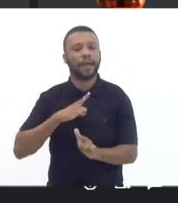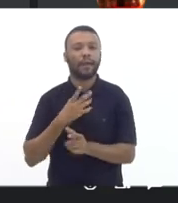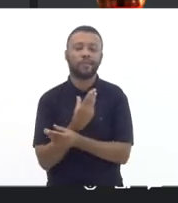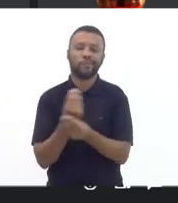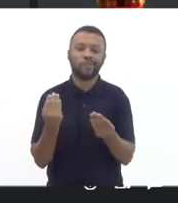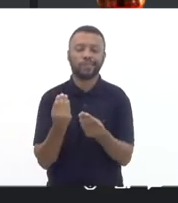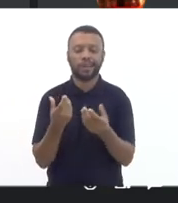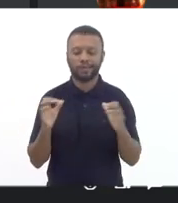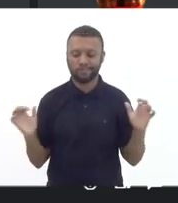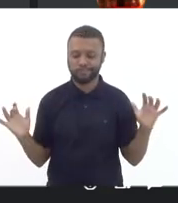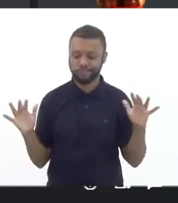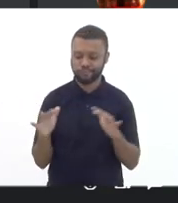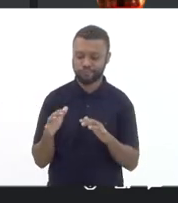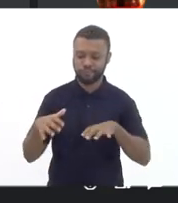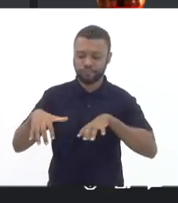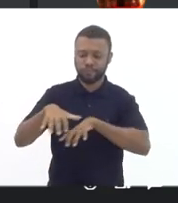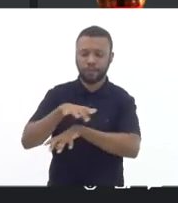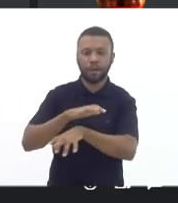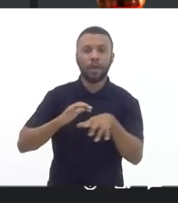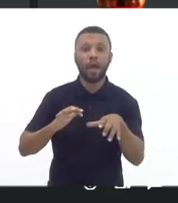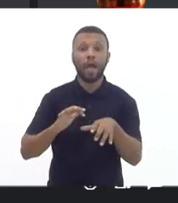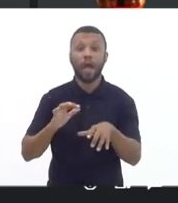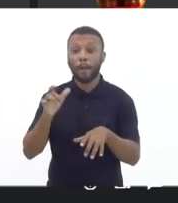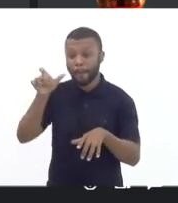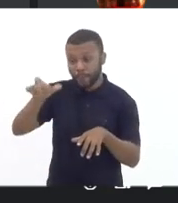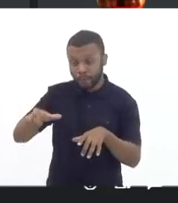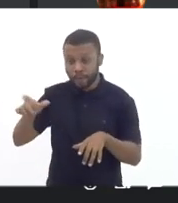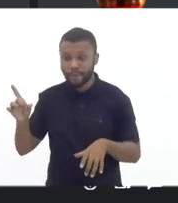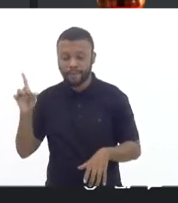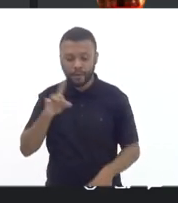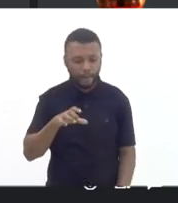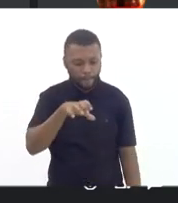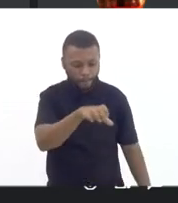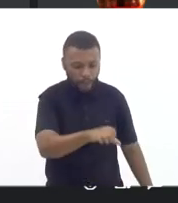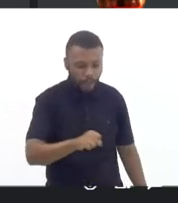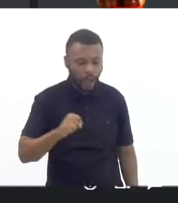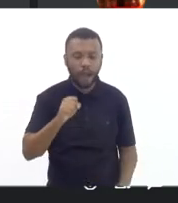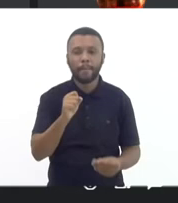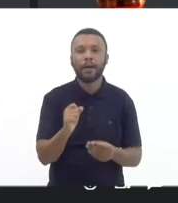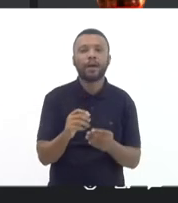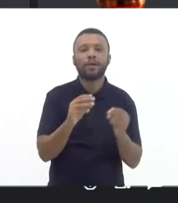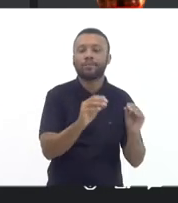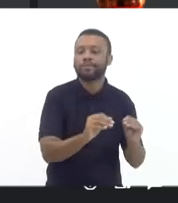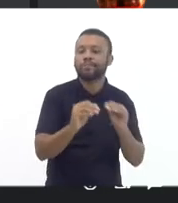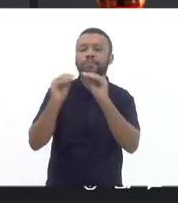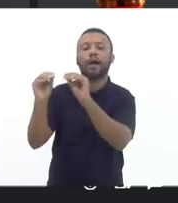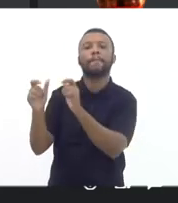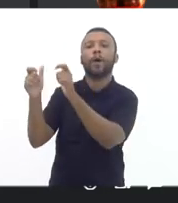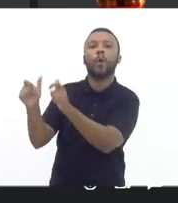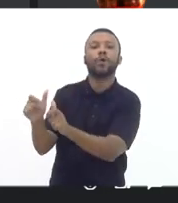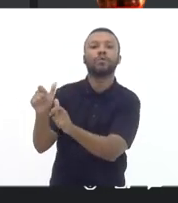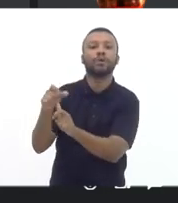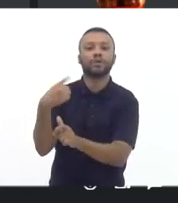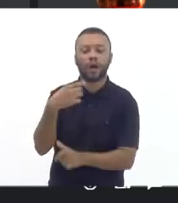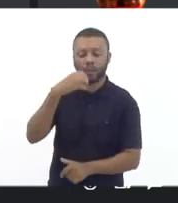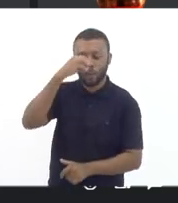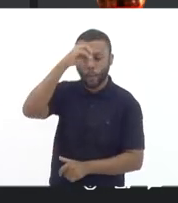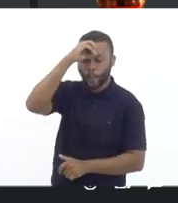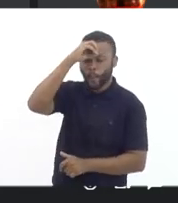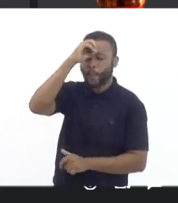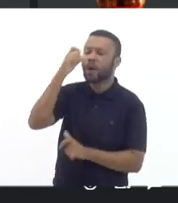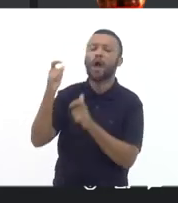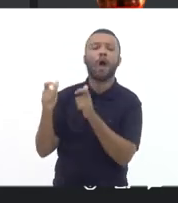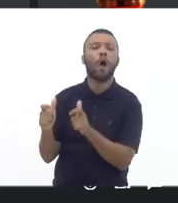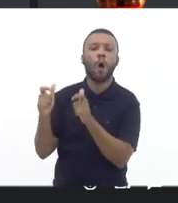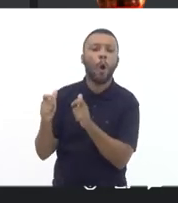colônias é alguém vir na colônia, pegar o animal e levar para outro canto que a gente não sabe onde,